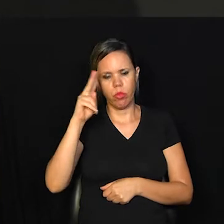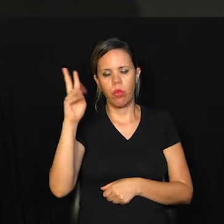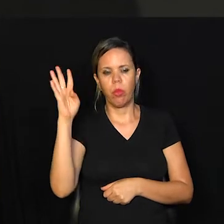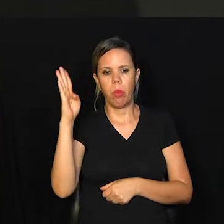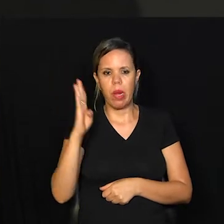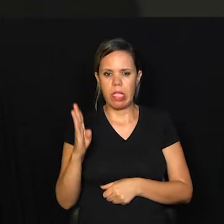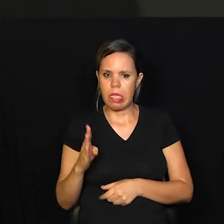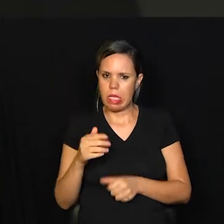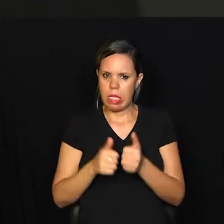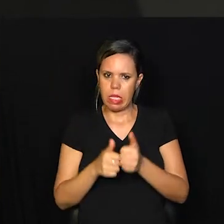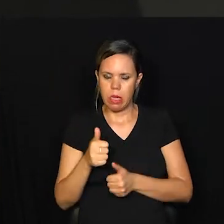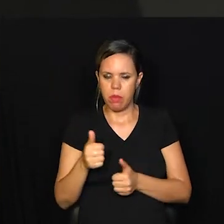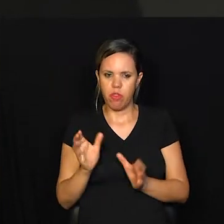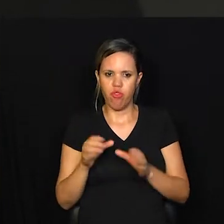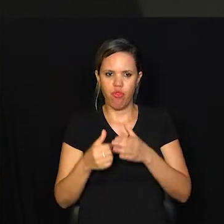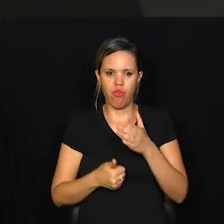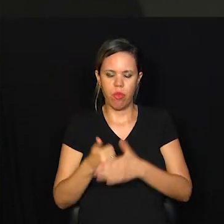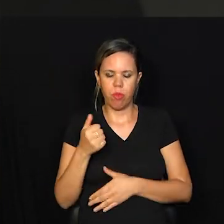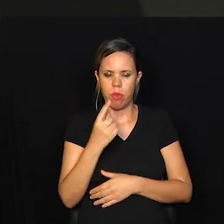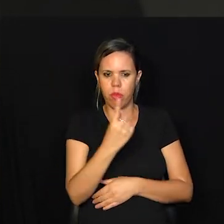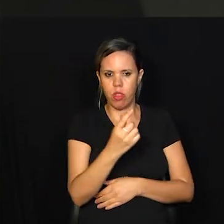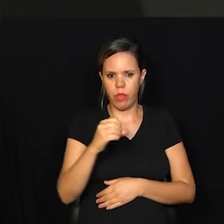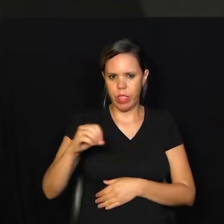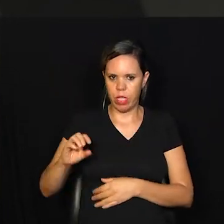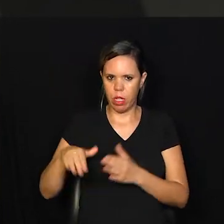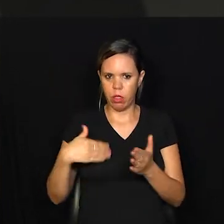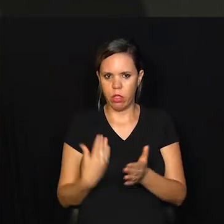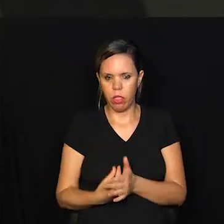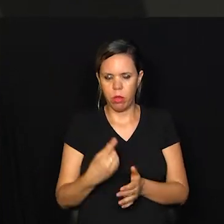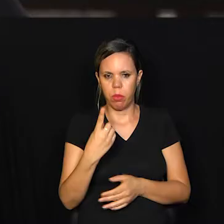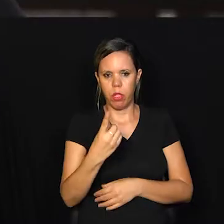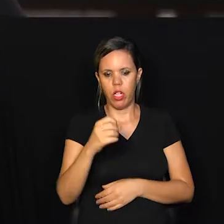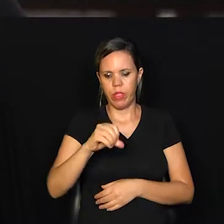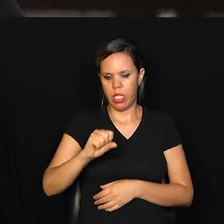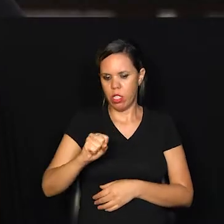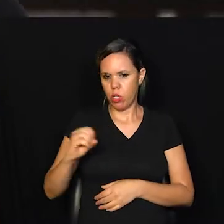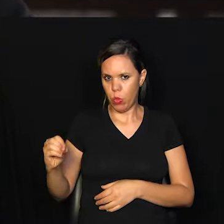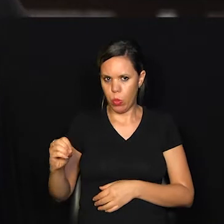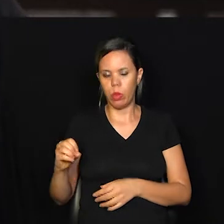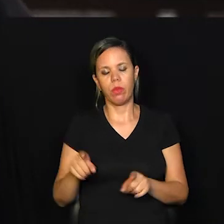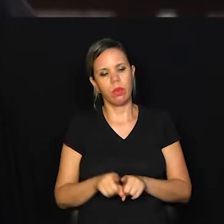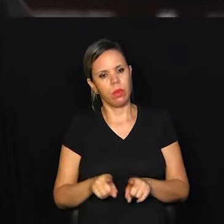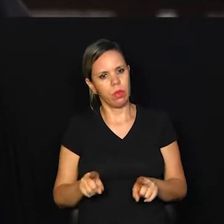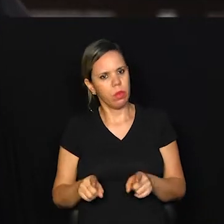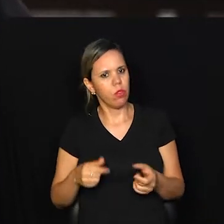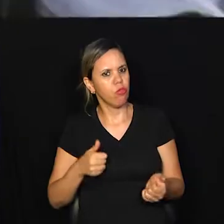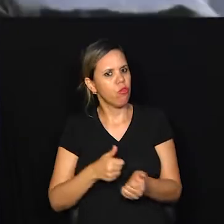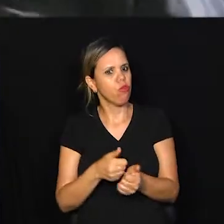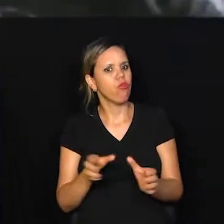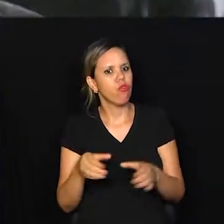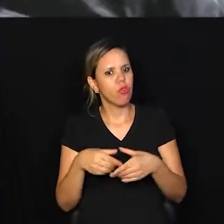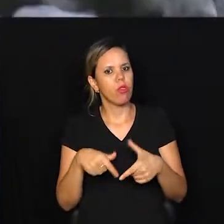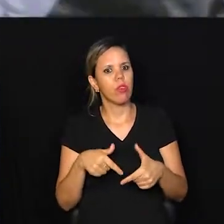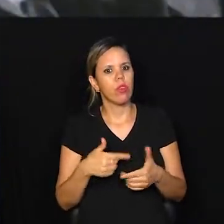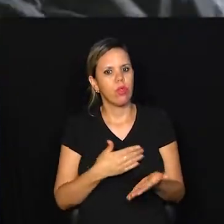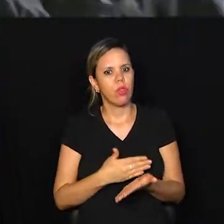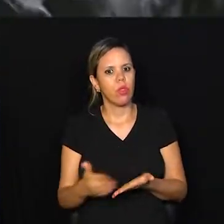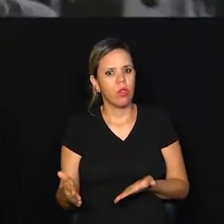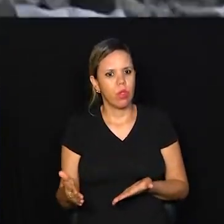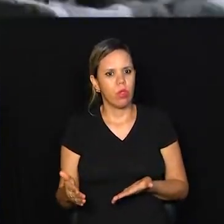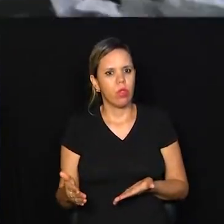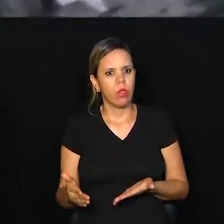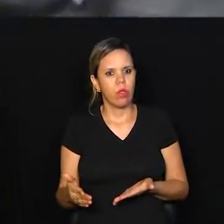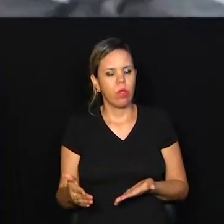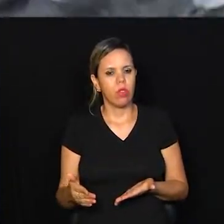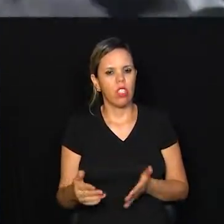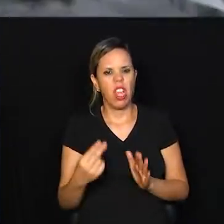atuando no primeiro time da Ponte, que vai de 1900 a 1908, e a torcida da Ponte acompanhava o time e começaram a ser